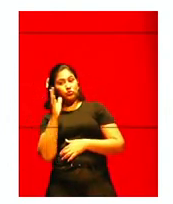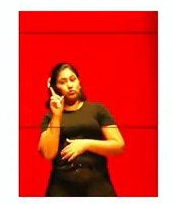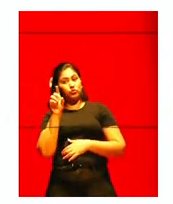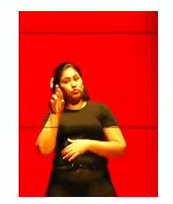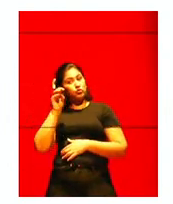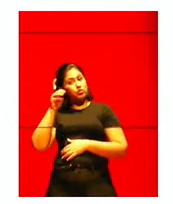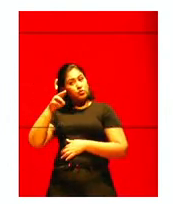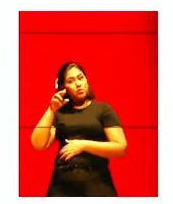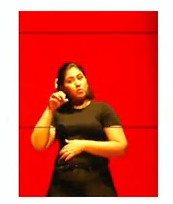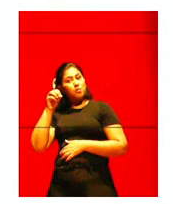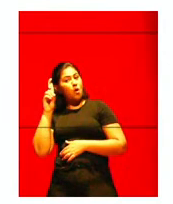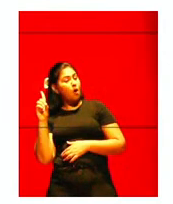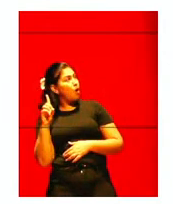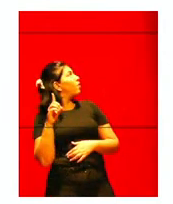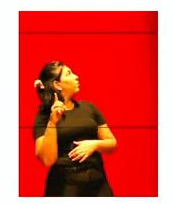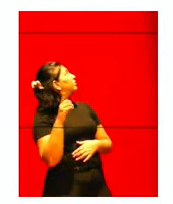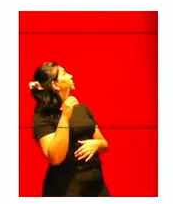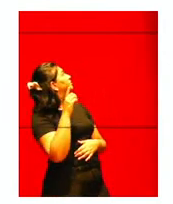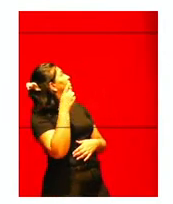Terceiro.